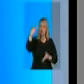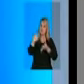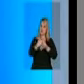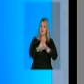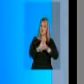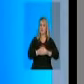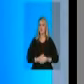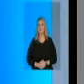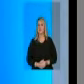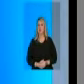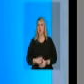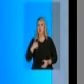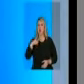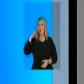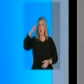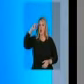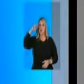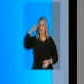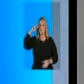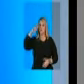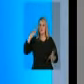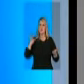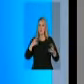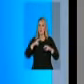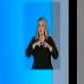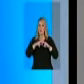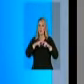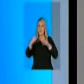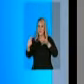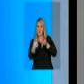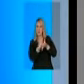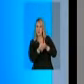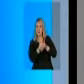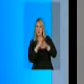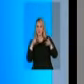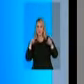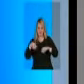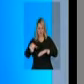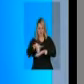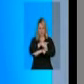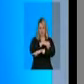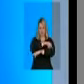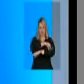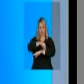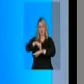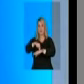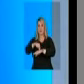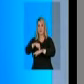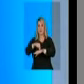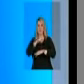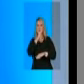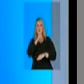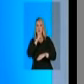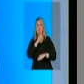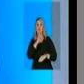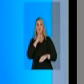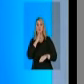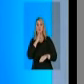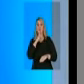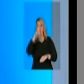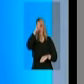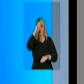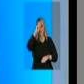pergunta. Eu estou me lembrando agora, por conta dessa sua pergunta sobre o calçamento, de uma senhora que eu conheci no Hospital Salgado